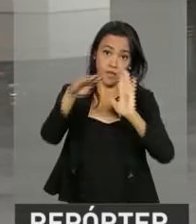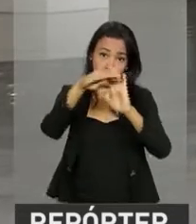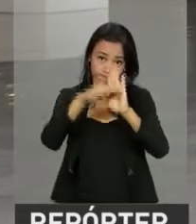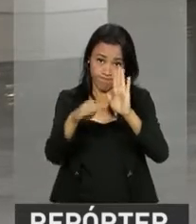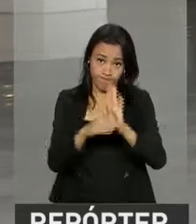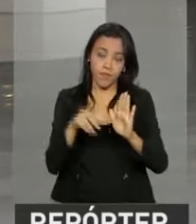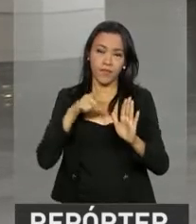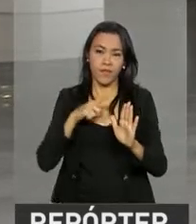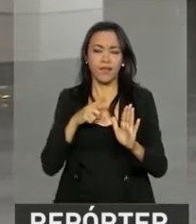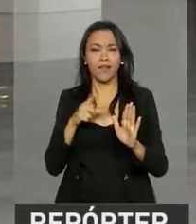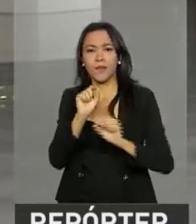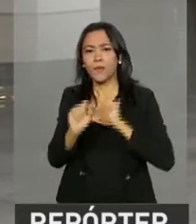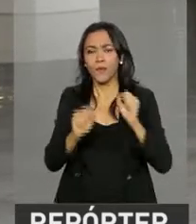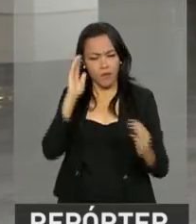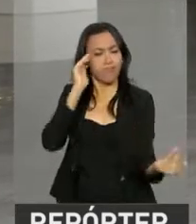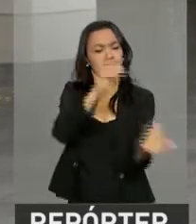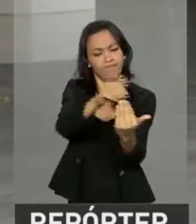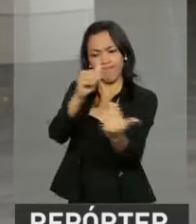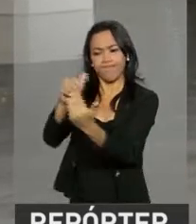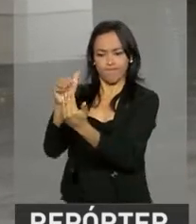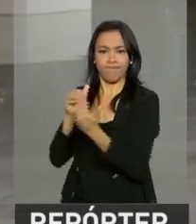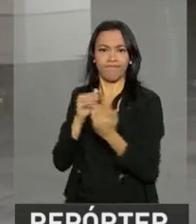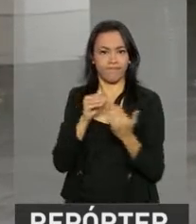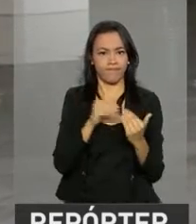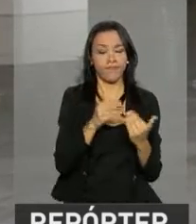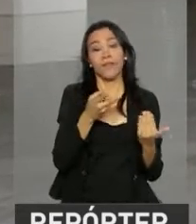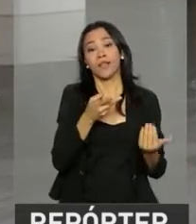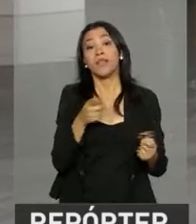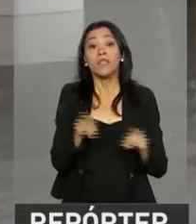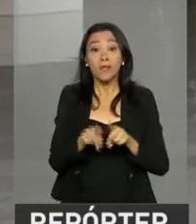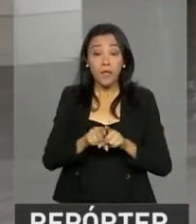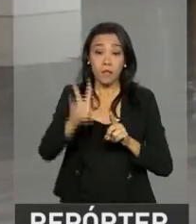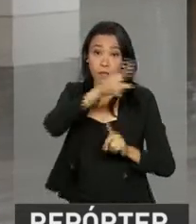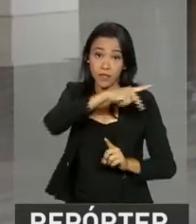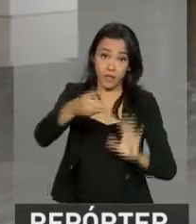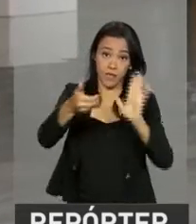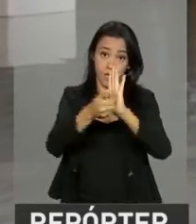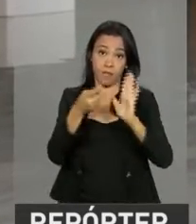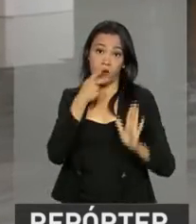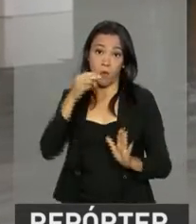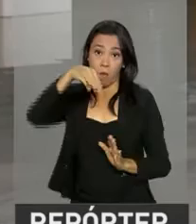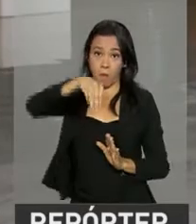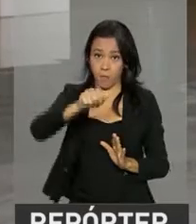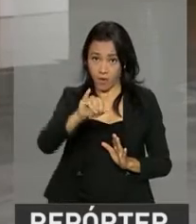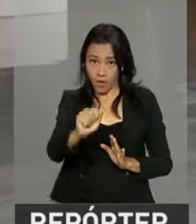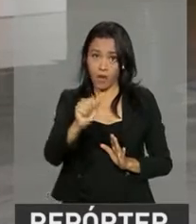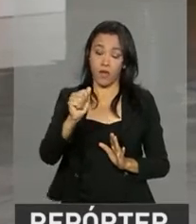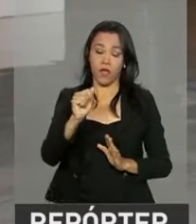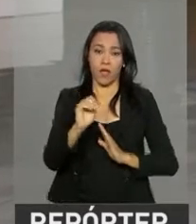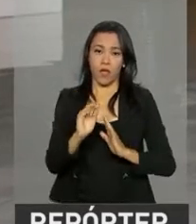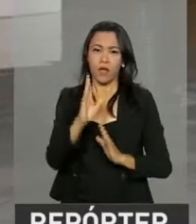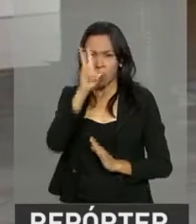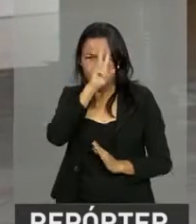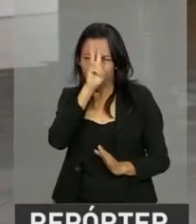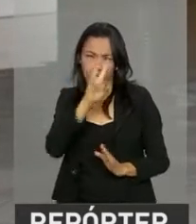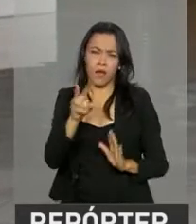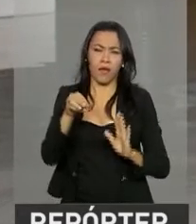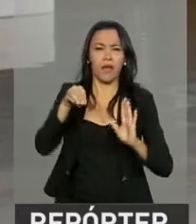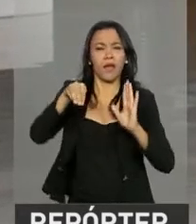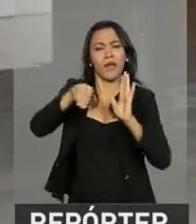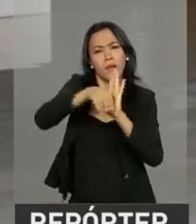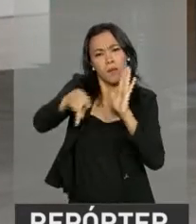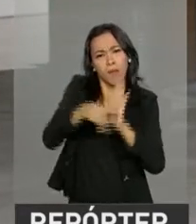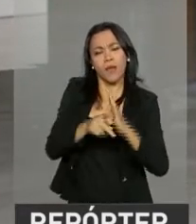potencial para produzir consensos na casa. Rodrigo Maia disse ainda que a PEC do teto dos gastos públicos, aquela proposta de emenda